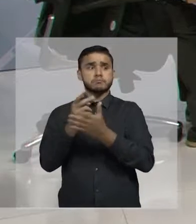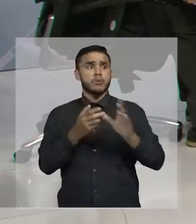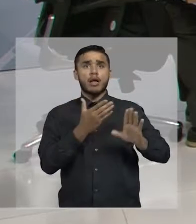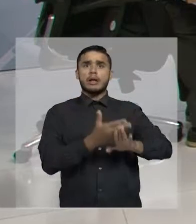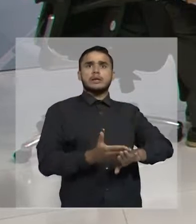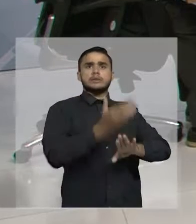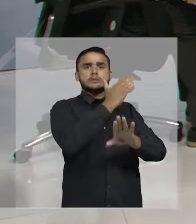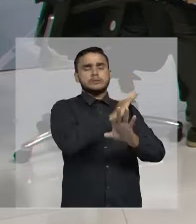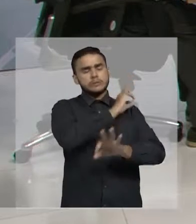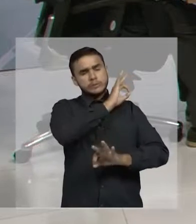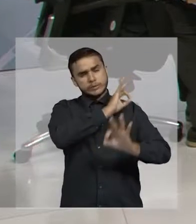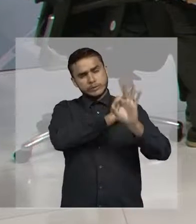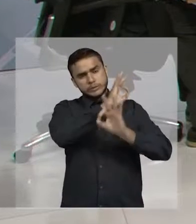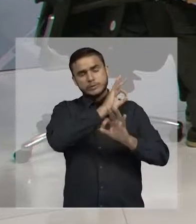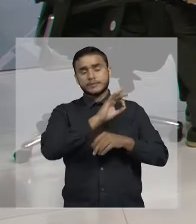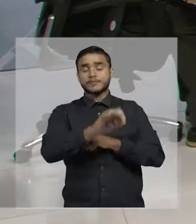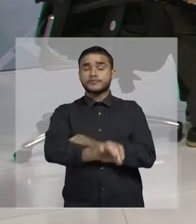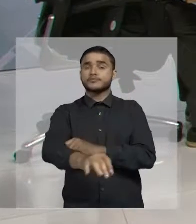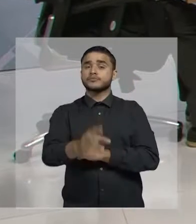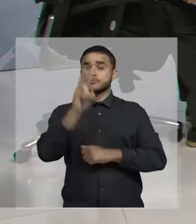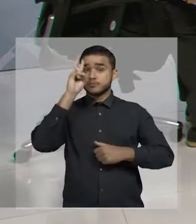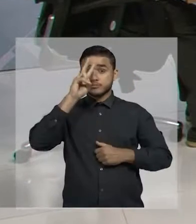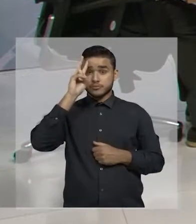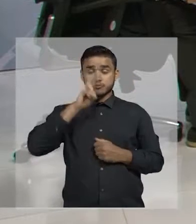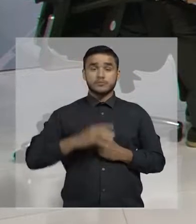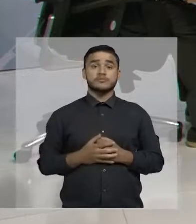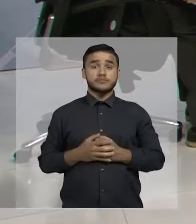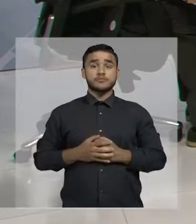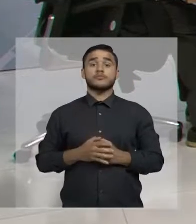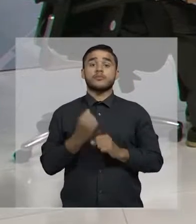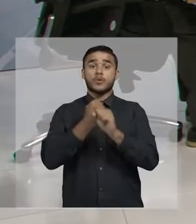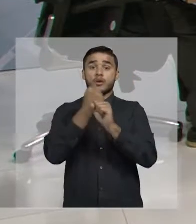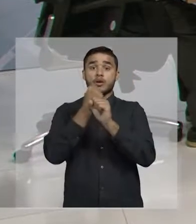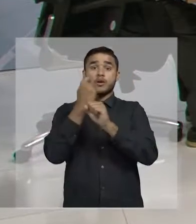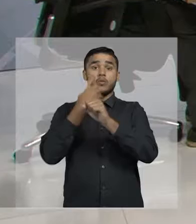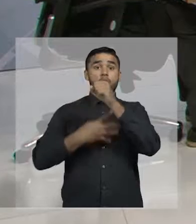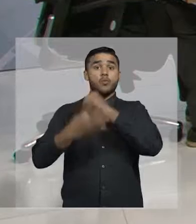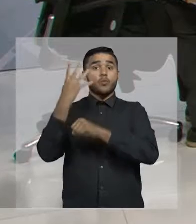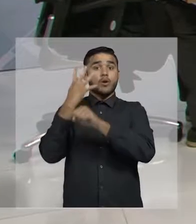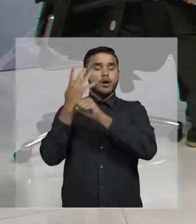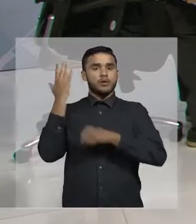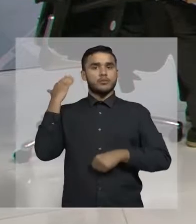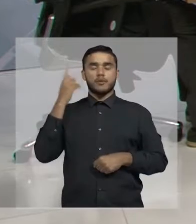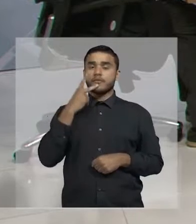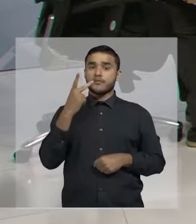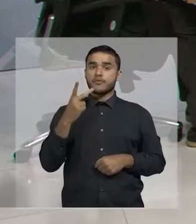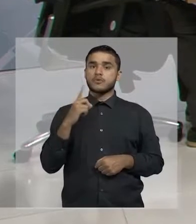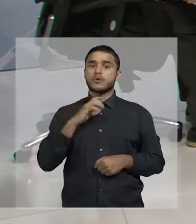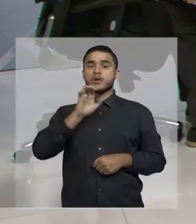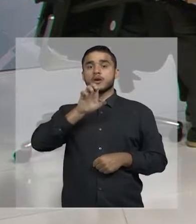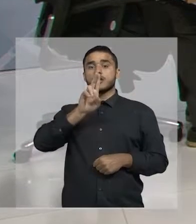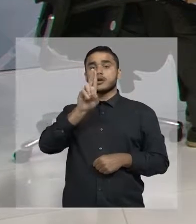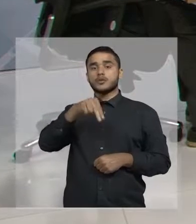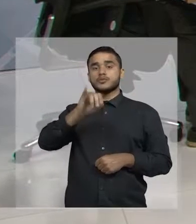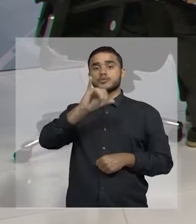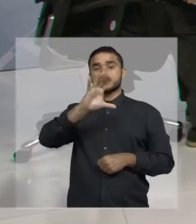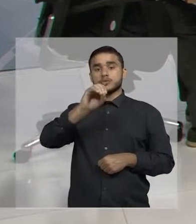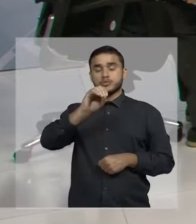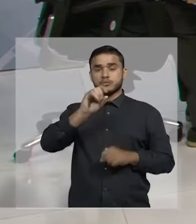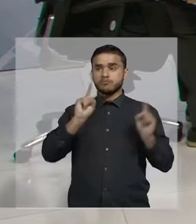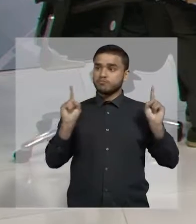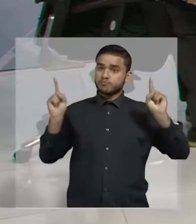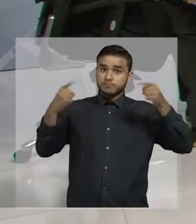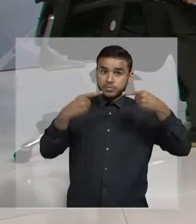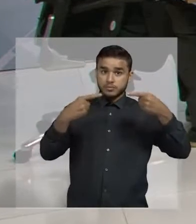4 anos, nós tínhamos o Eunício Oliveira concorrendo com o governador Camilo Santana. O Eunício, dessa vez, já